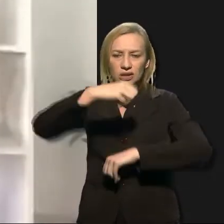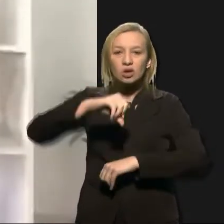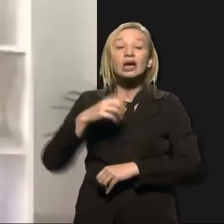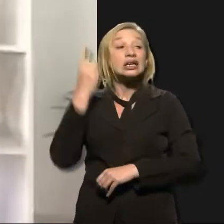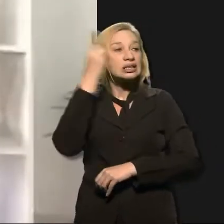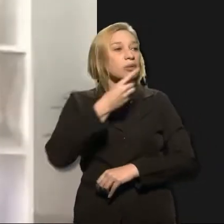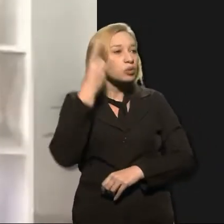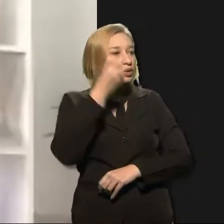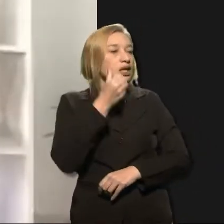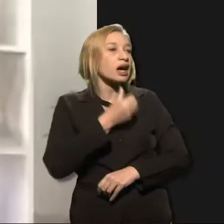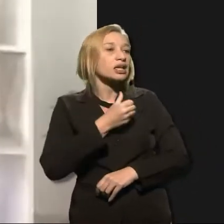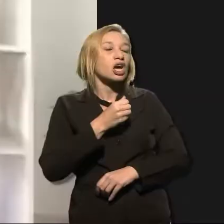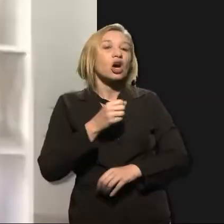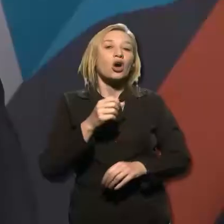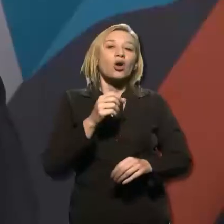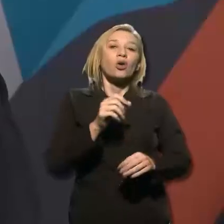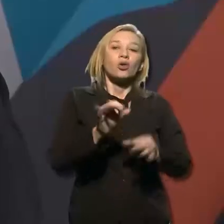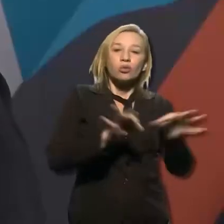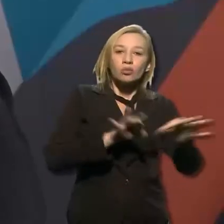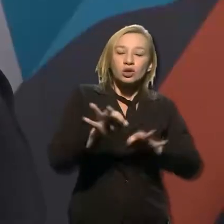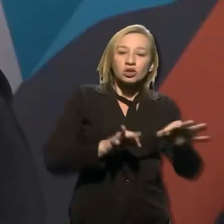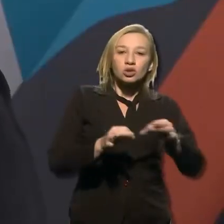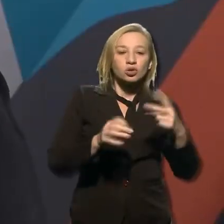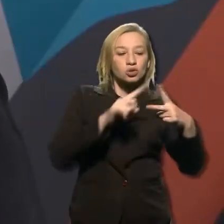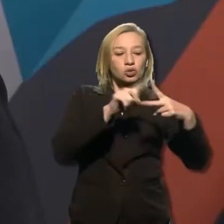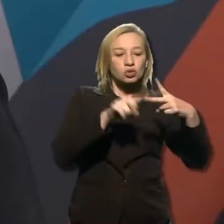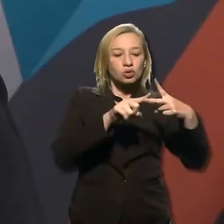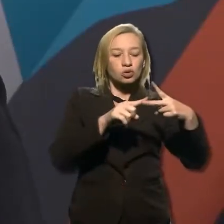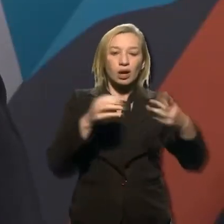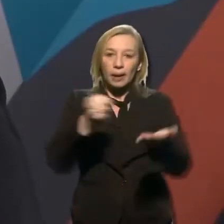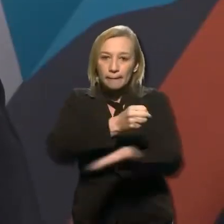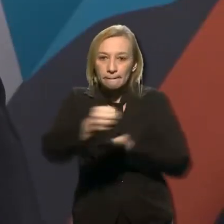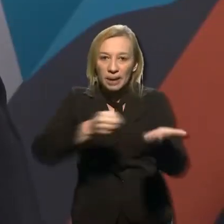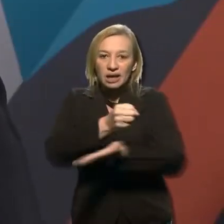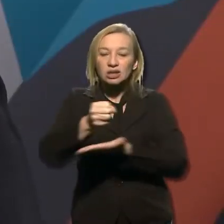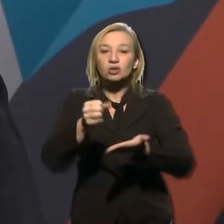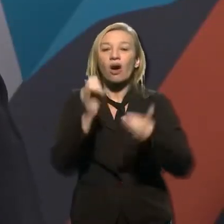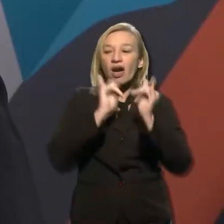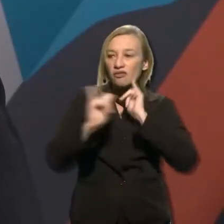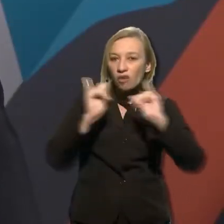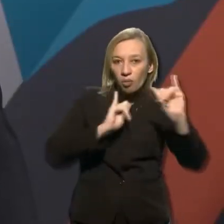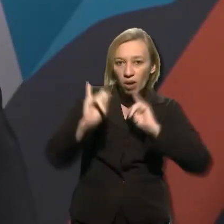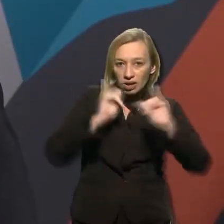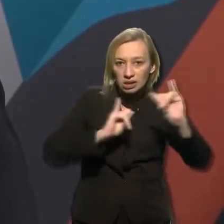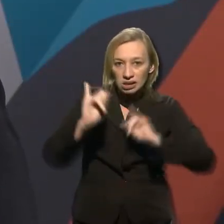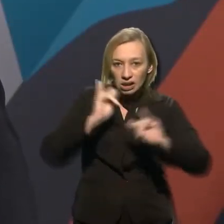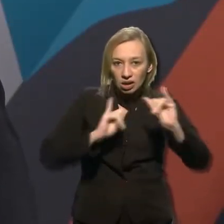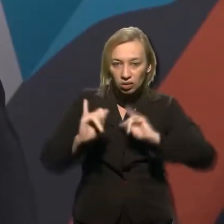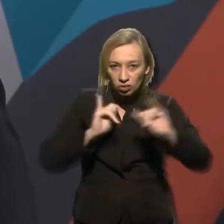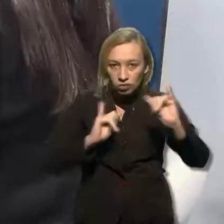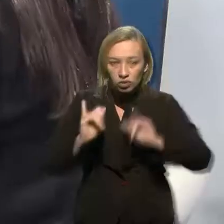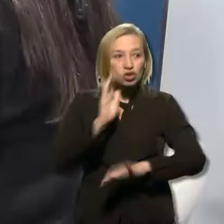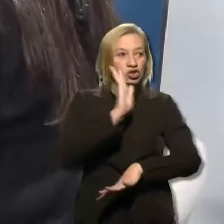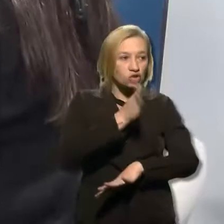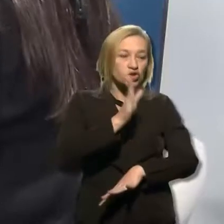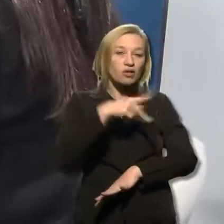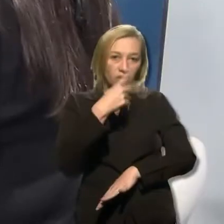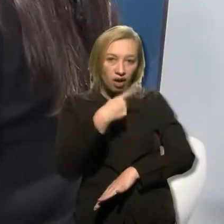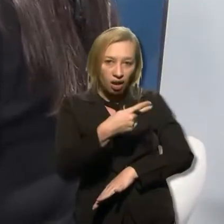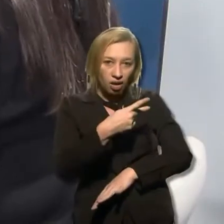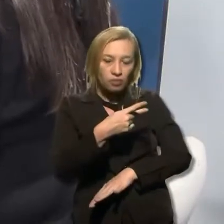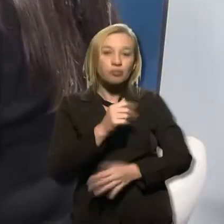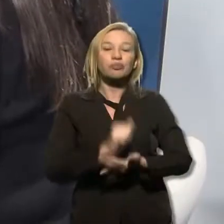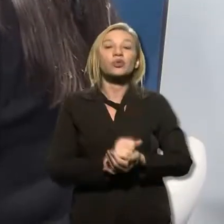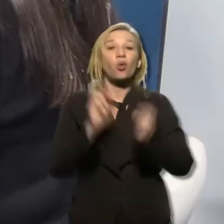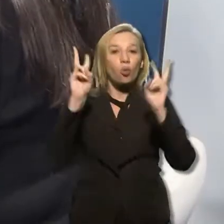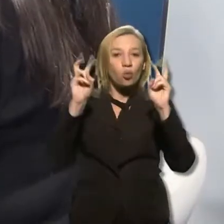o Covid-19. Deputada, o plano está baseado em 2 eixos básicos, né? Que é a questão da informação, naqueles